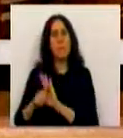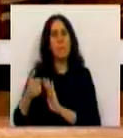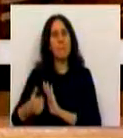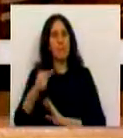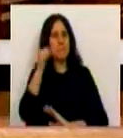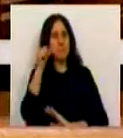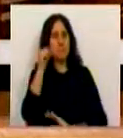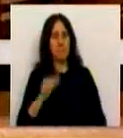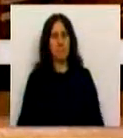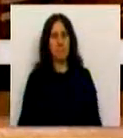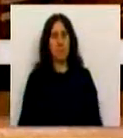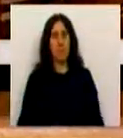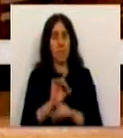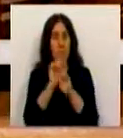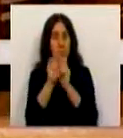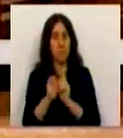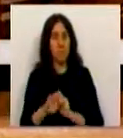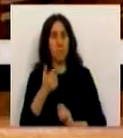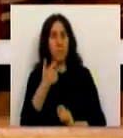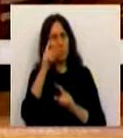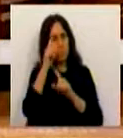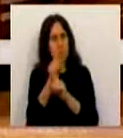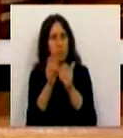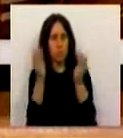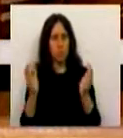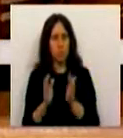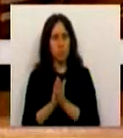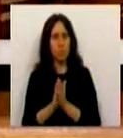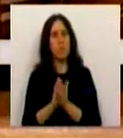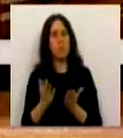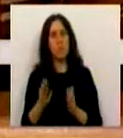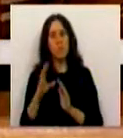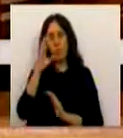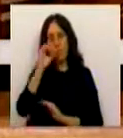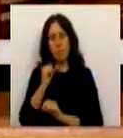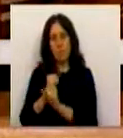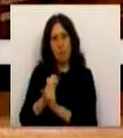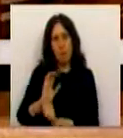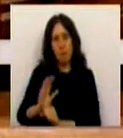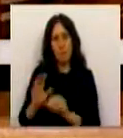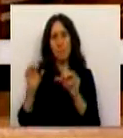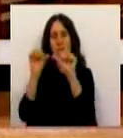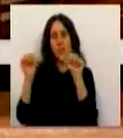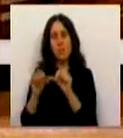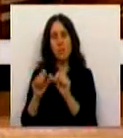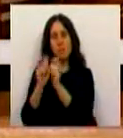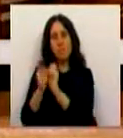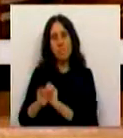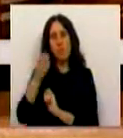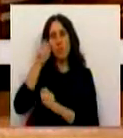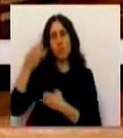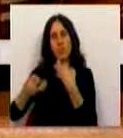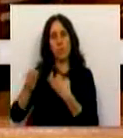uma alteração mais profunda, julgo do conhecimento de todos que o Governo está a trabalhar numa revisão do regime jurídico do associativismo jovem. Esta